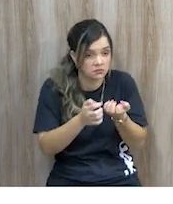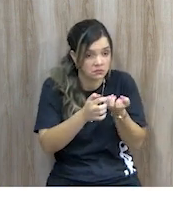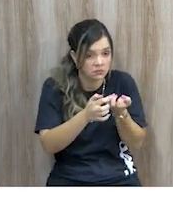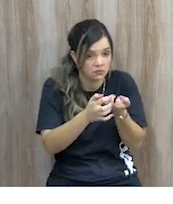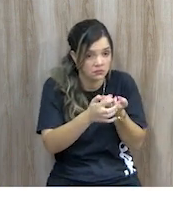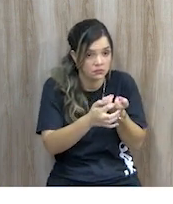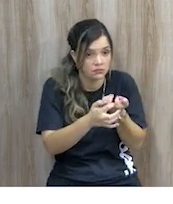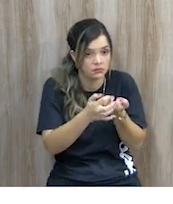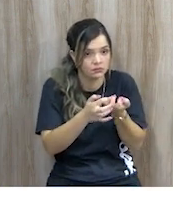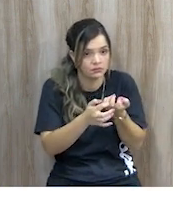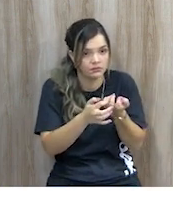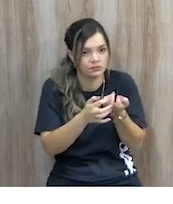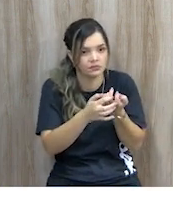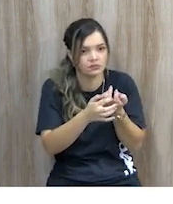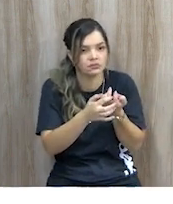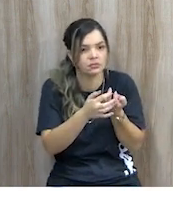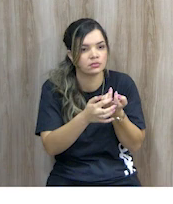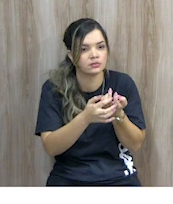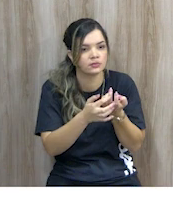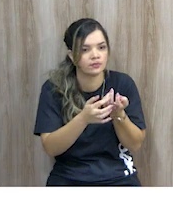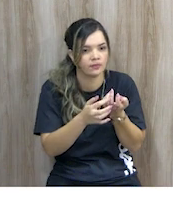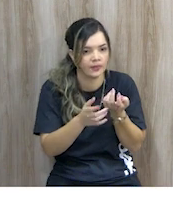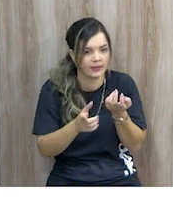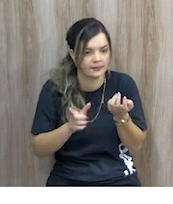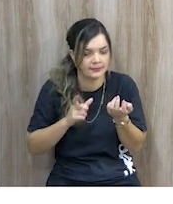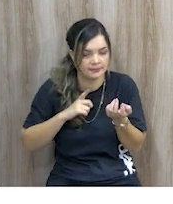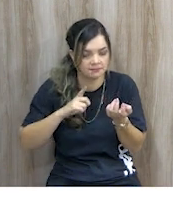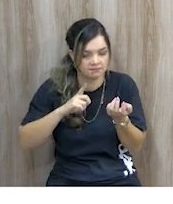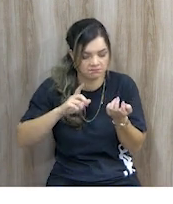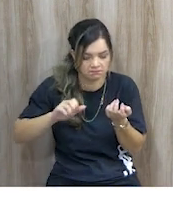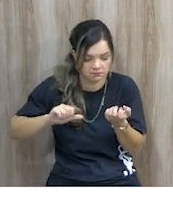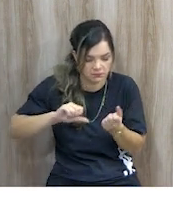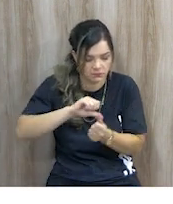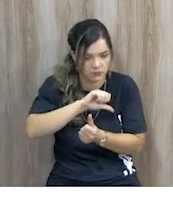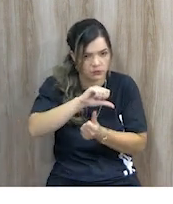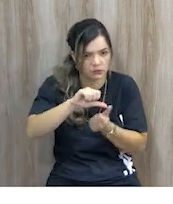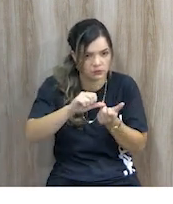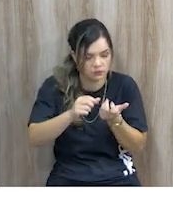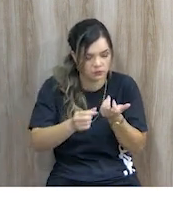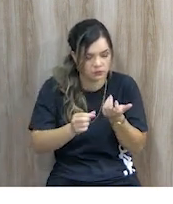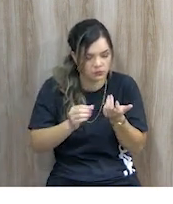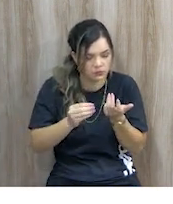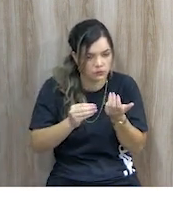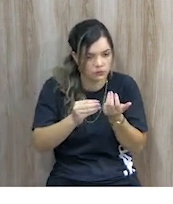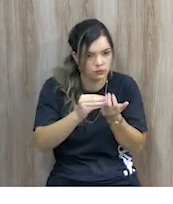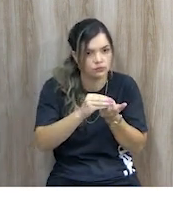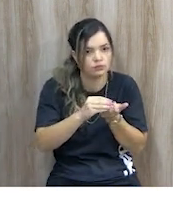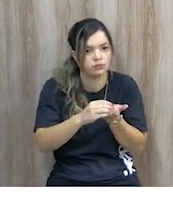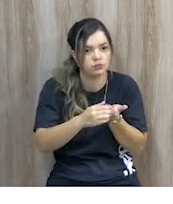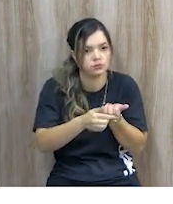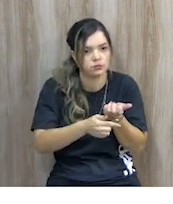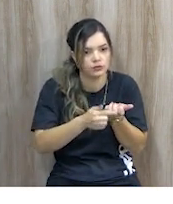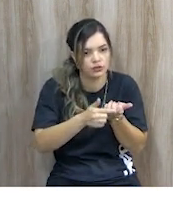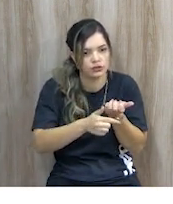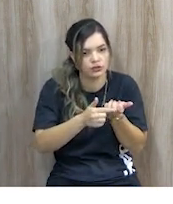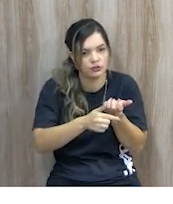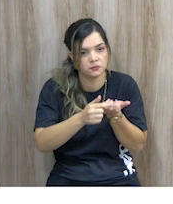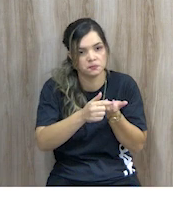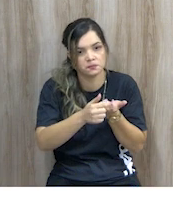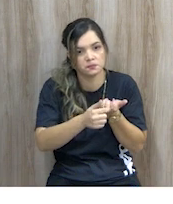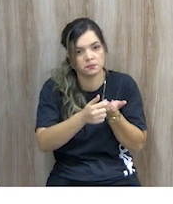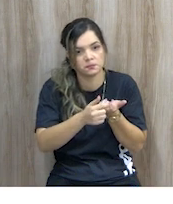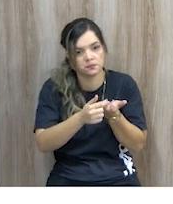esmalte-cemento. Vou transpor para o meio da papila. Vou fazer essa